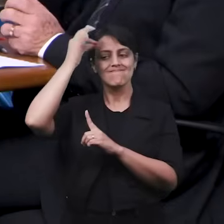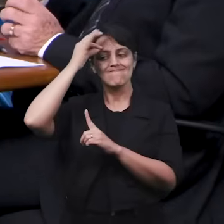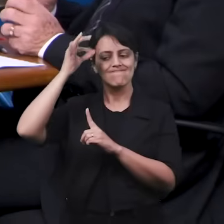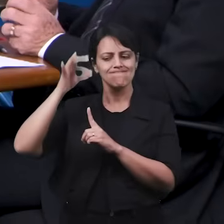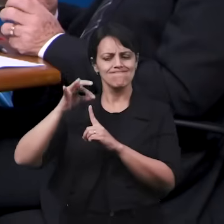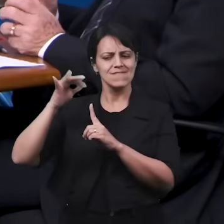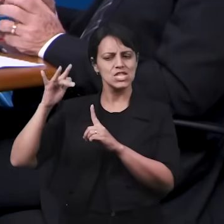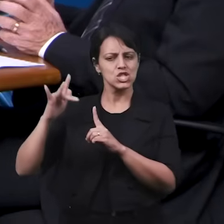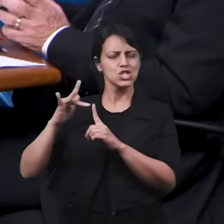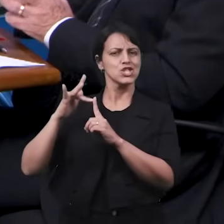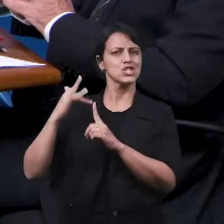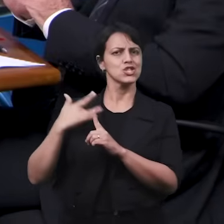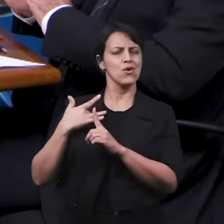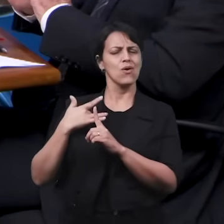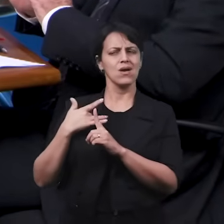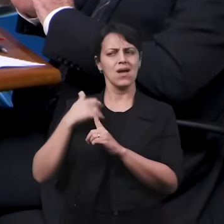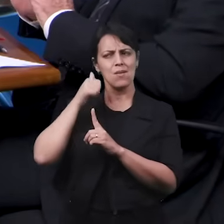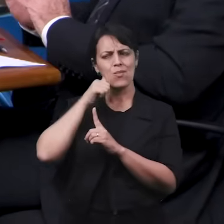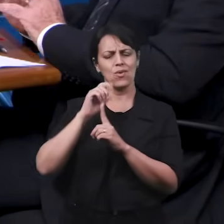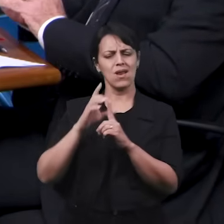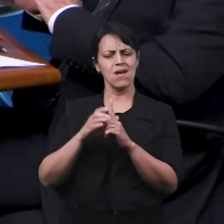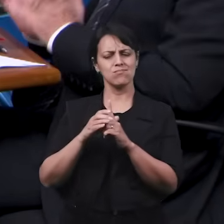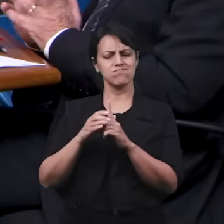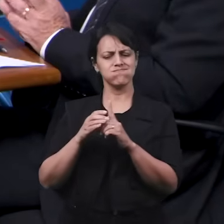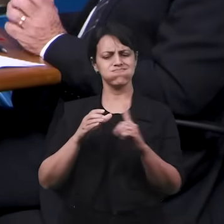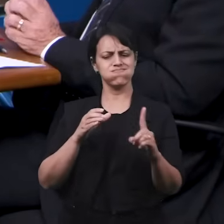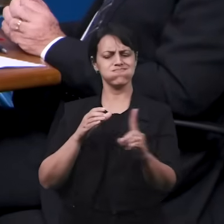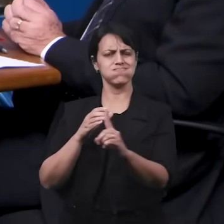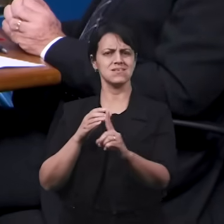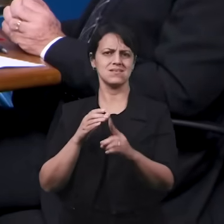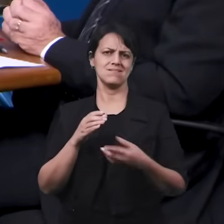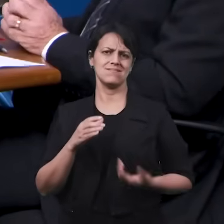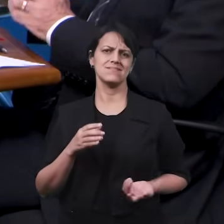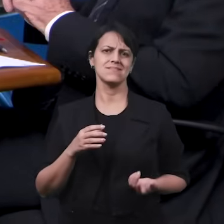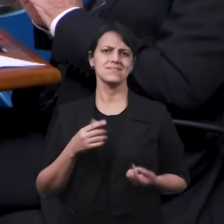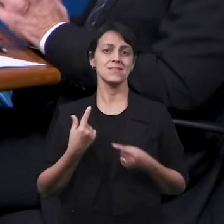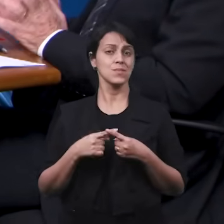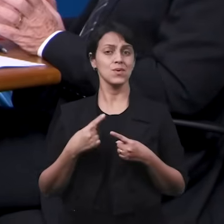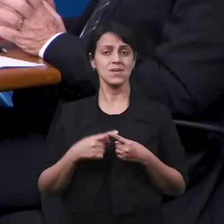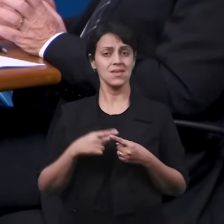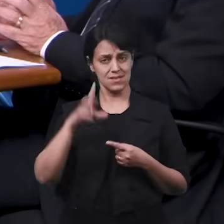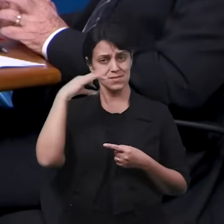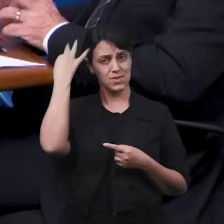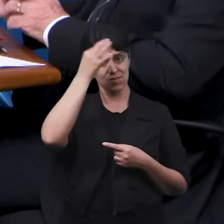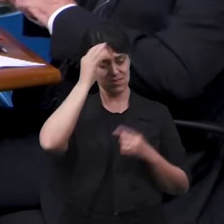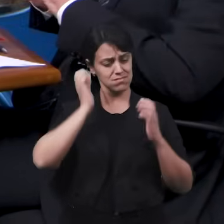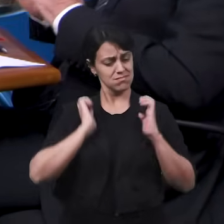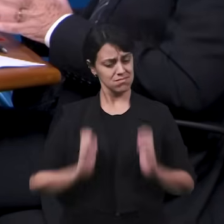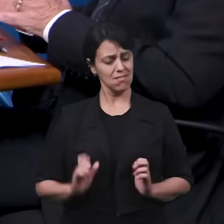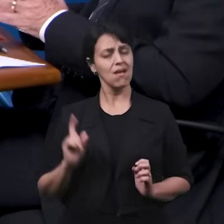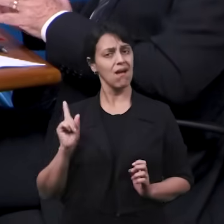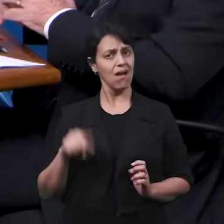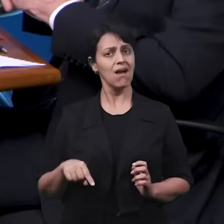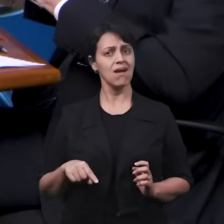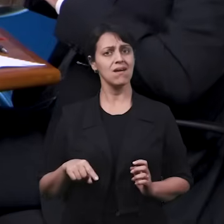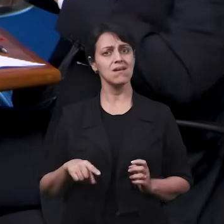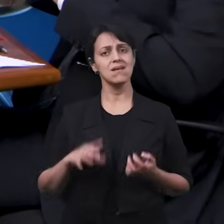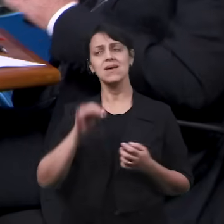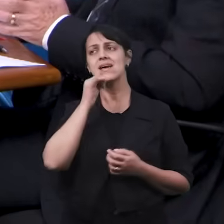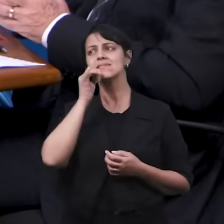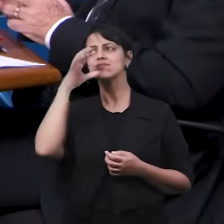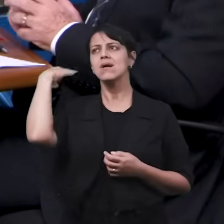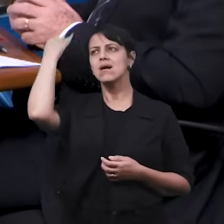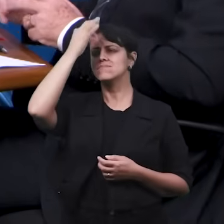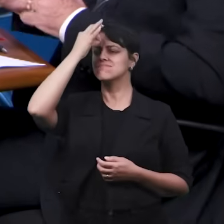porque é o Espírito Santo, o Espírito Santo ele é ético. Não tem como você dizer, estou cheio do Espírito,